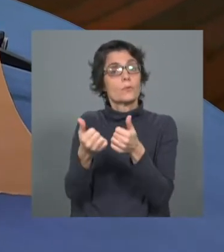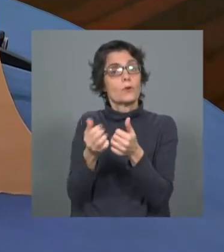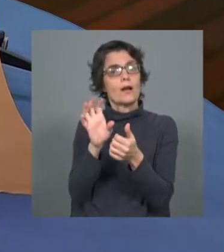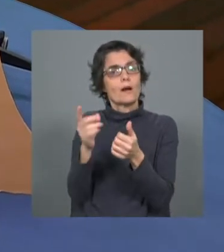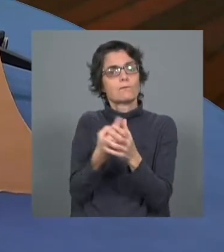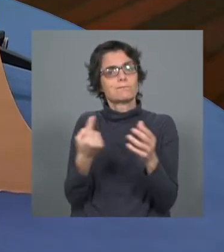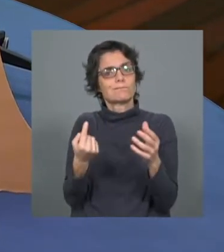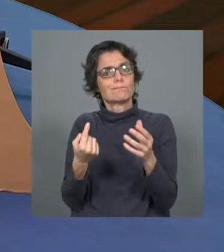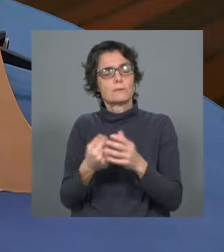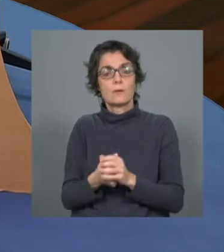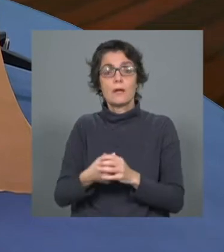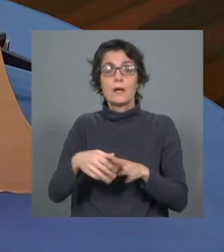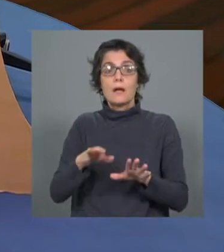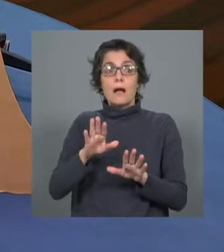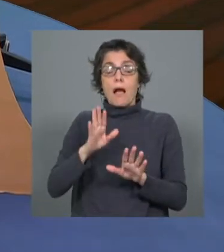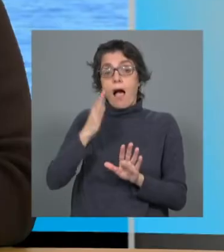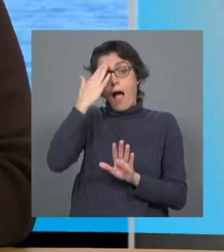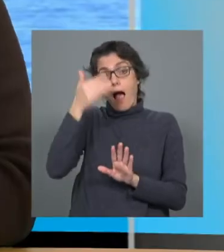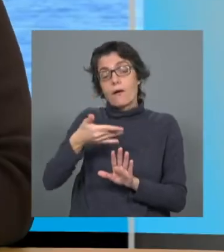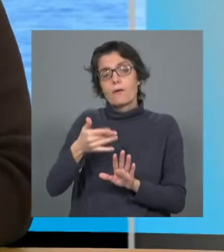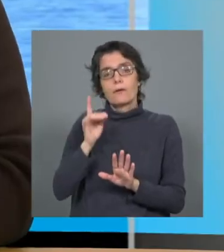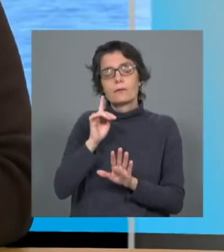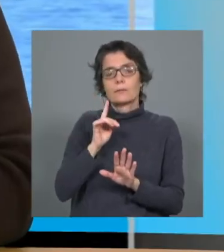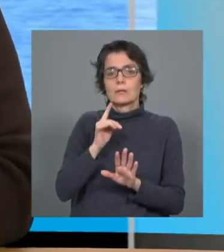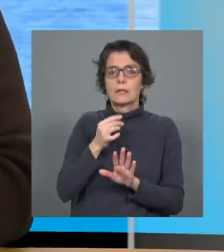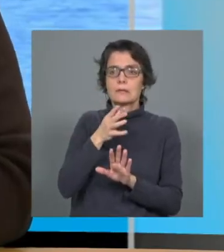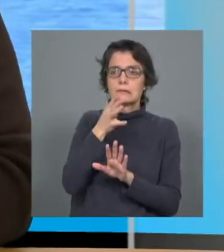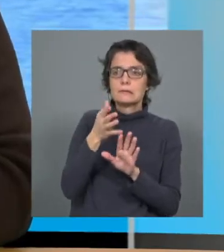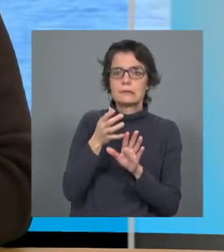dar sinais. O Presidente da República